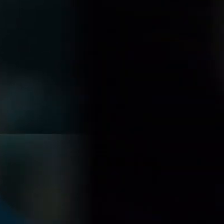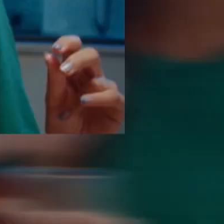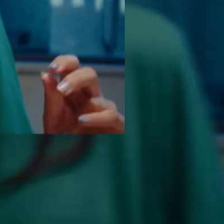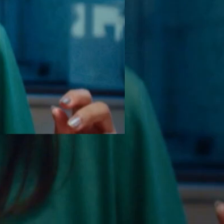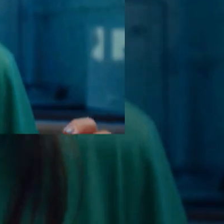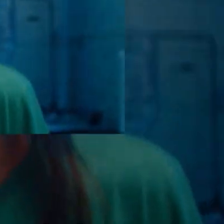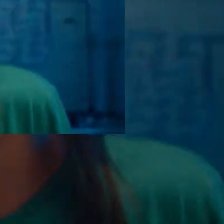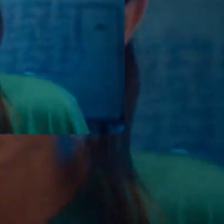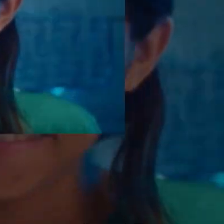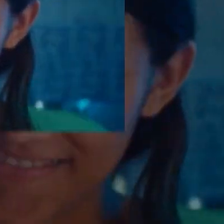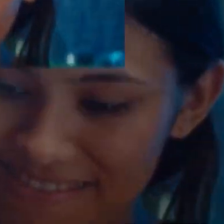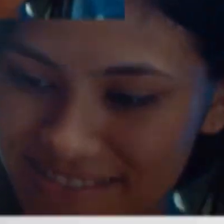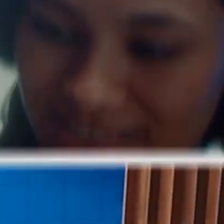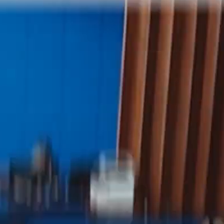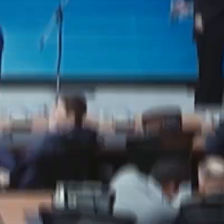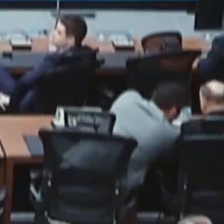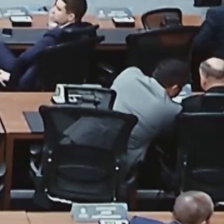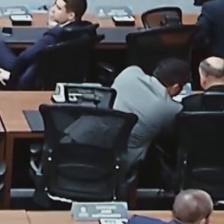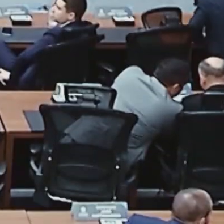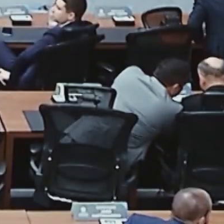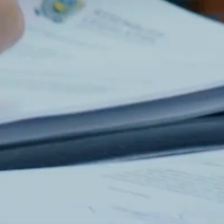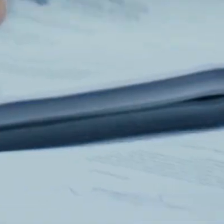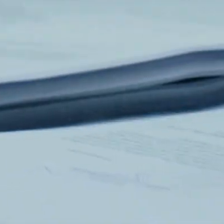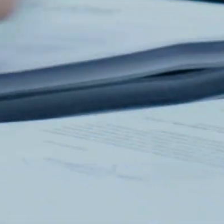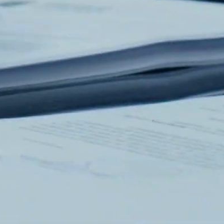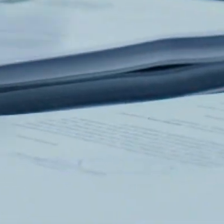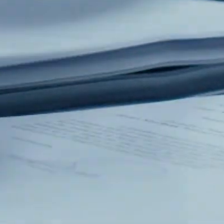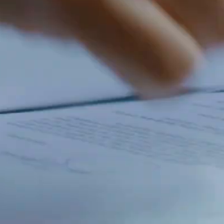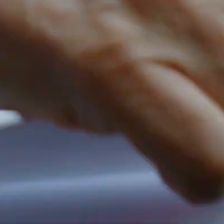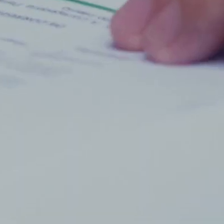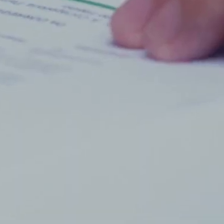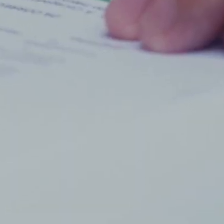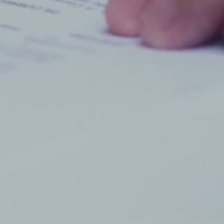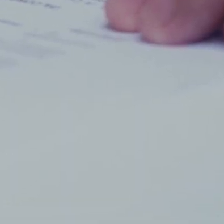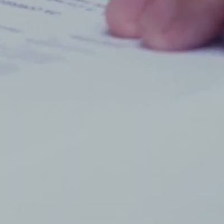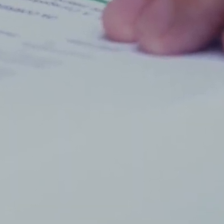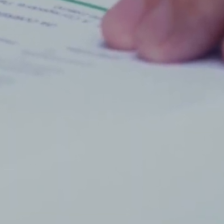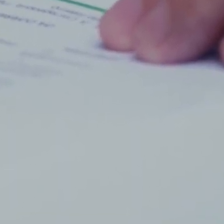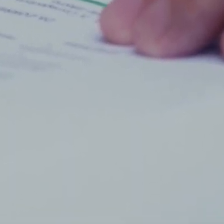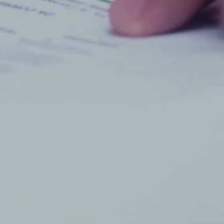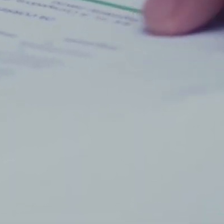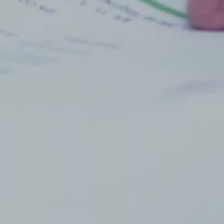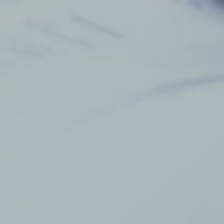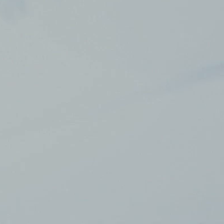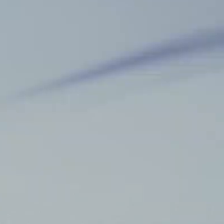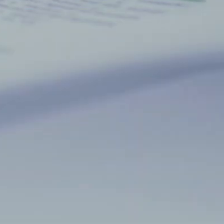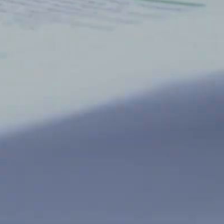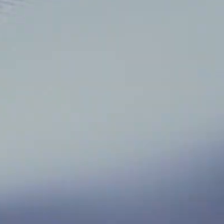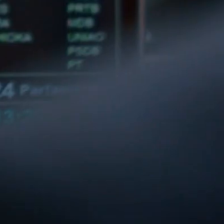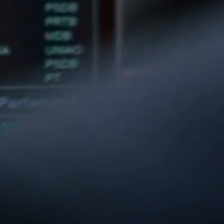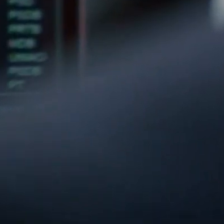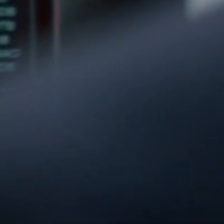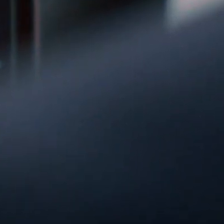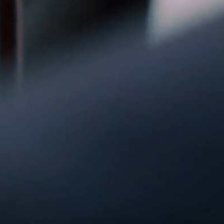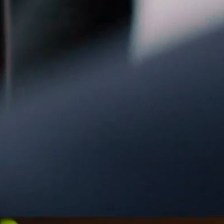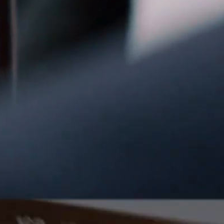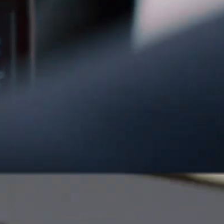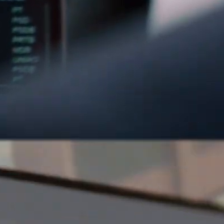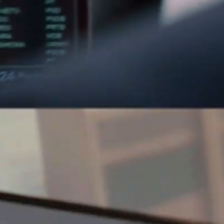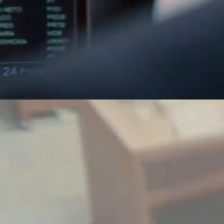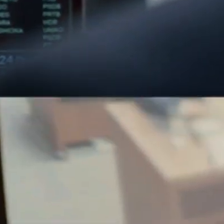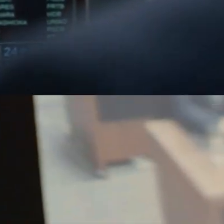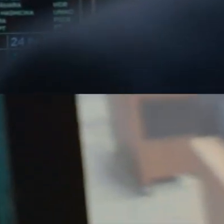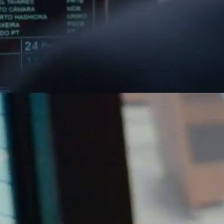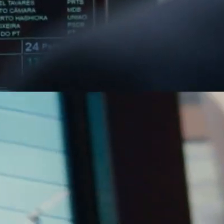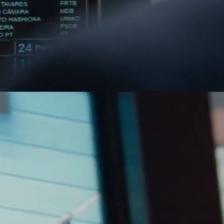e inclusão social. É uma nova e importante etapa, e os deputados e deputadas estaduais estão preparados